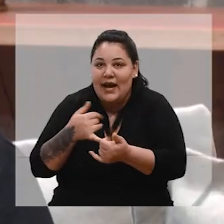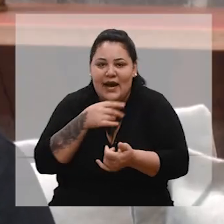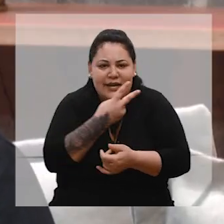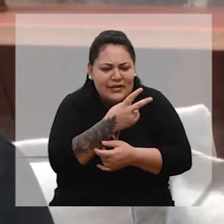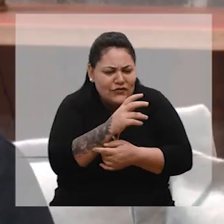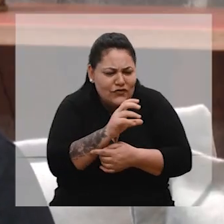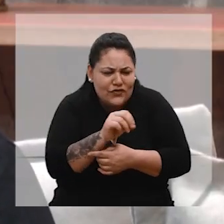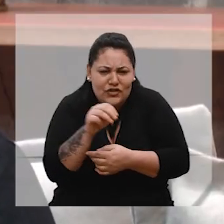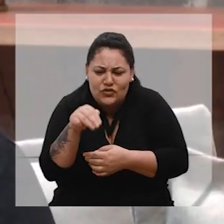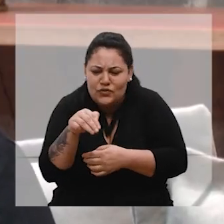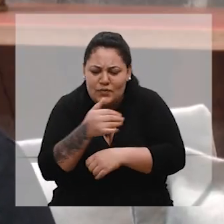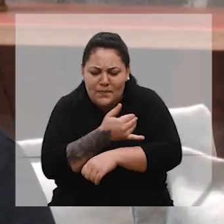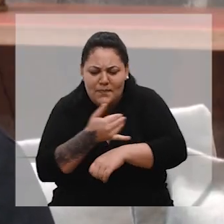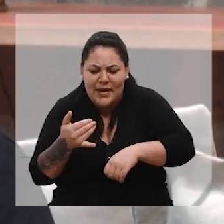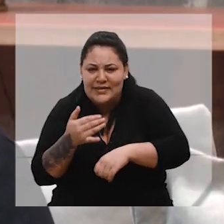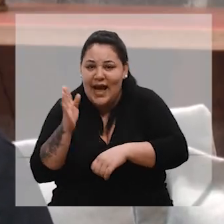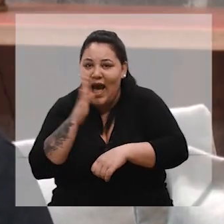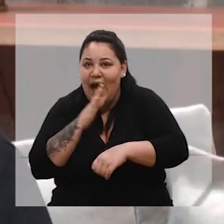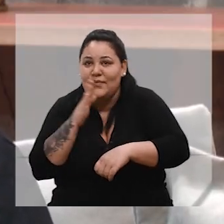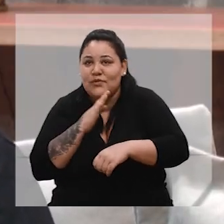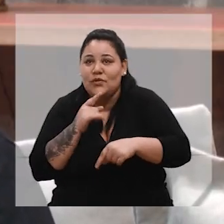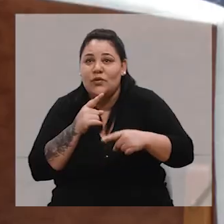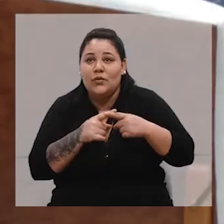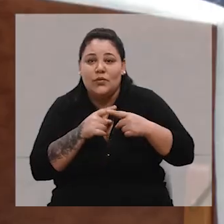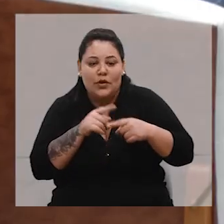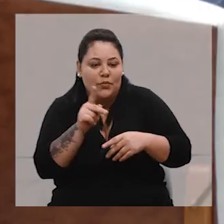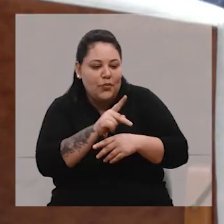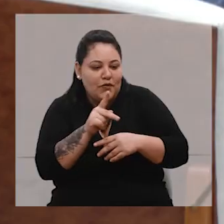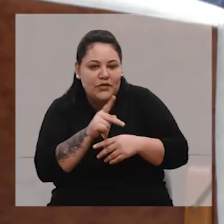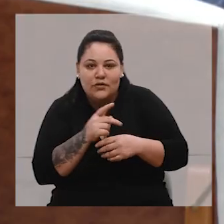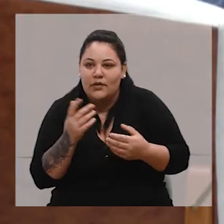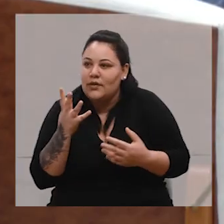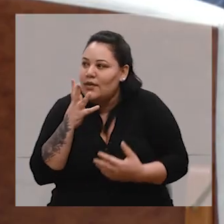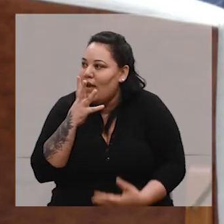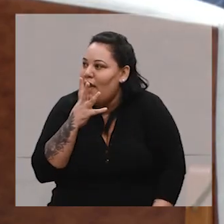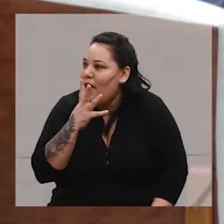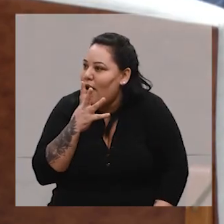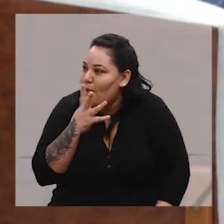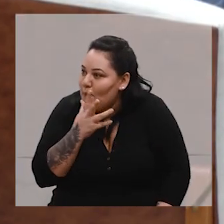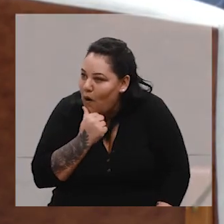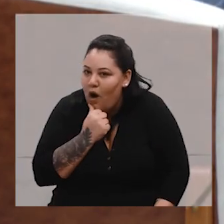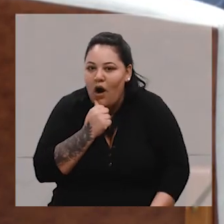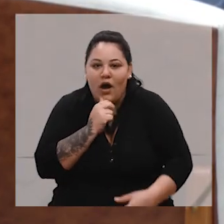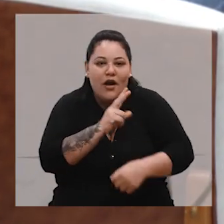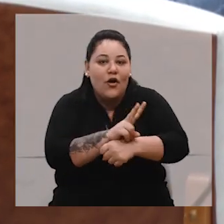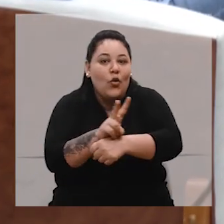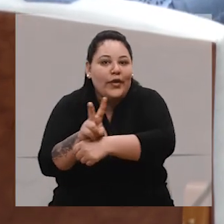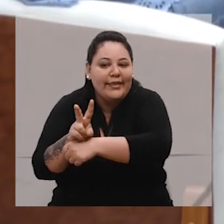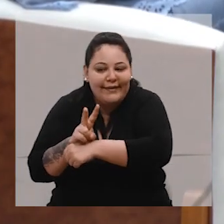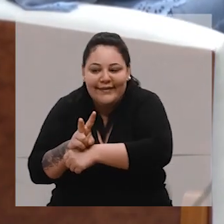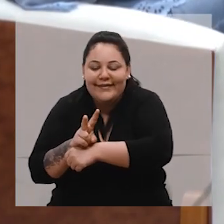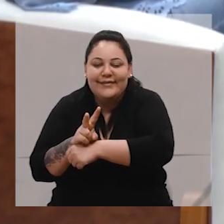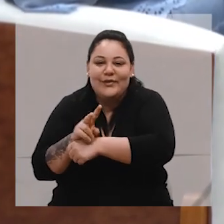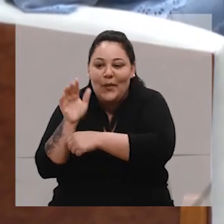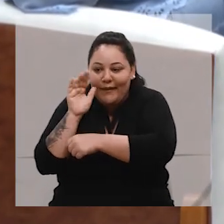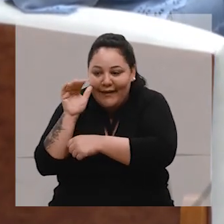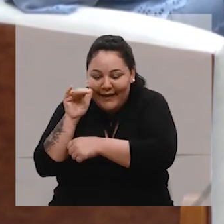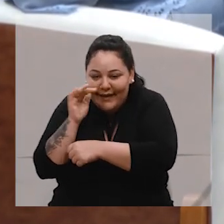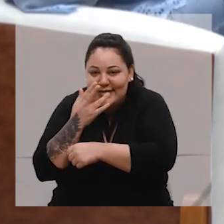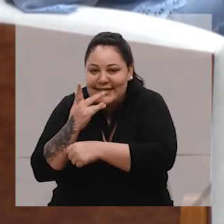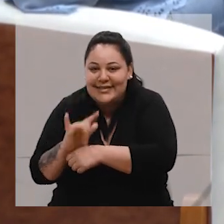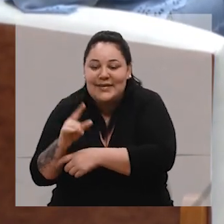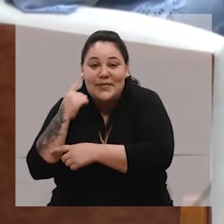assim, aqueles 20 minutos passa tão rápido, mas que estranho, né? Para o professor parece que é uma eternidade, né? Ficar cuidando eles aqueles